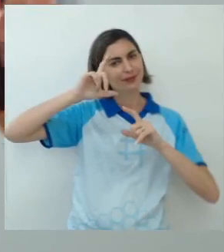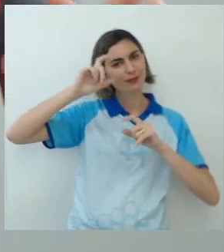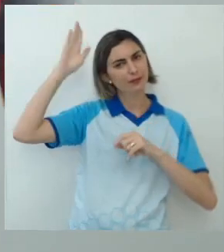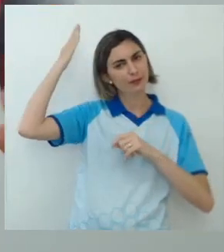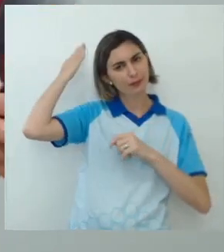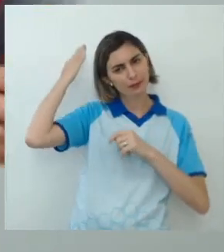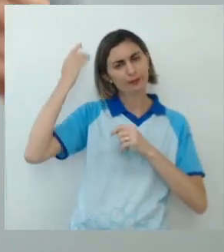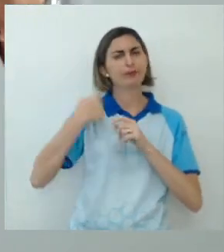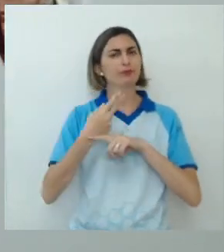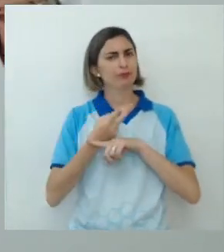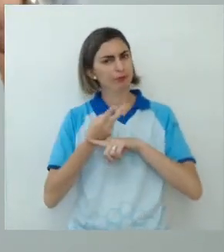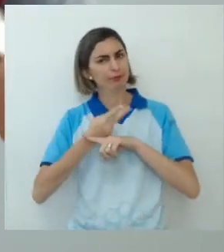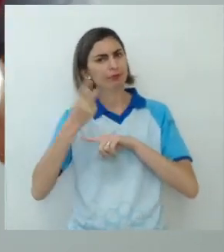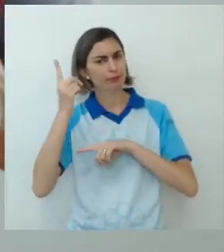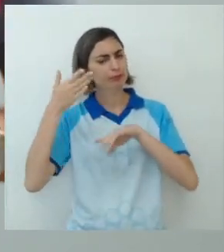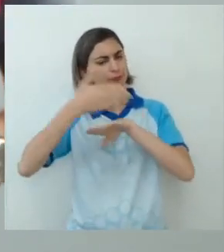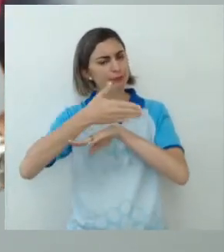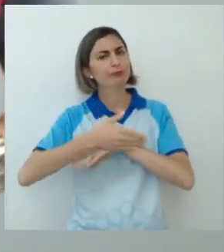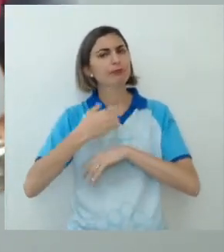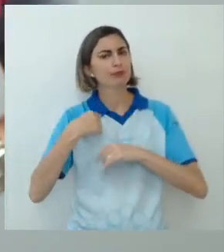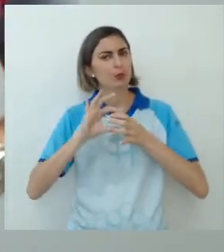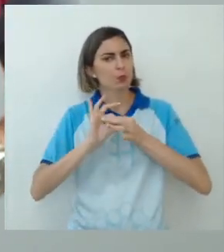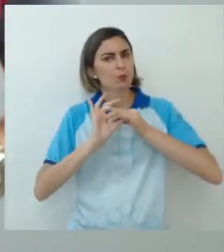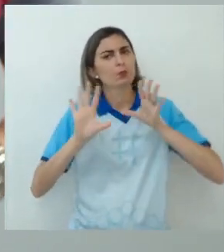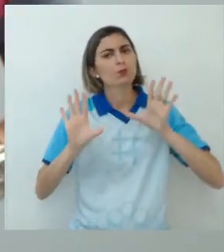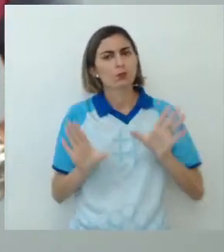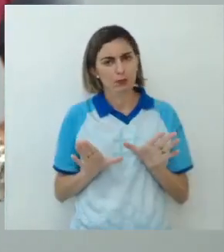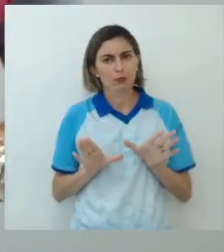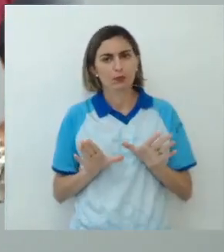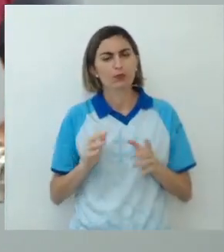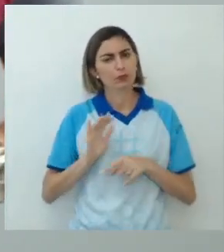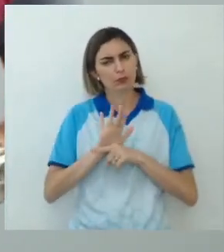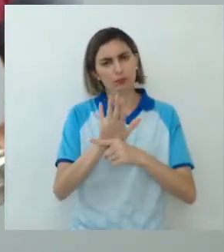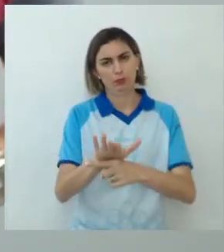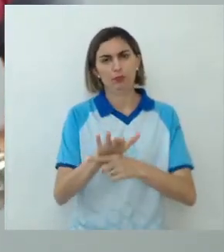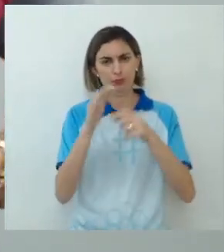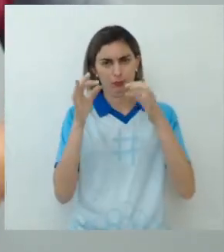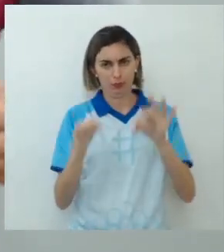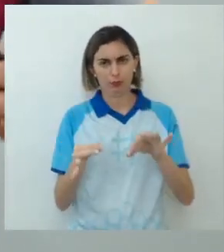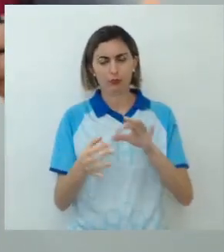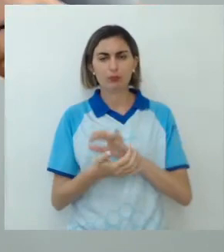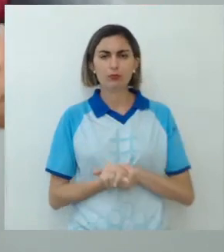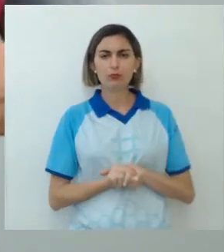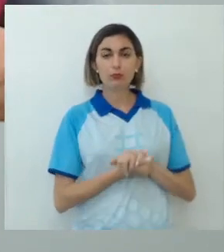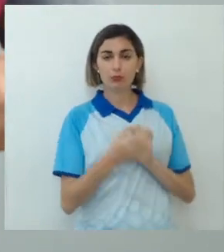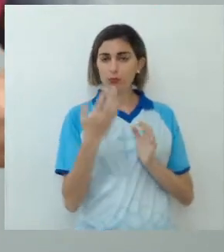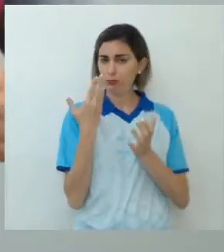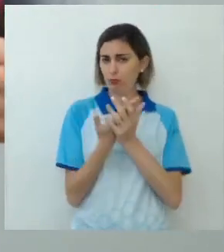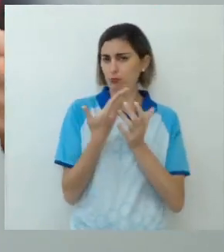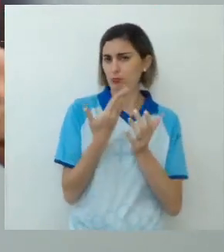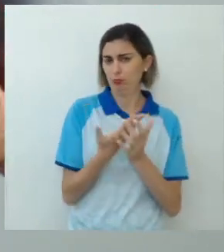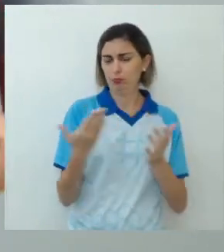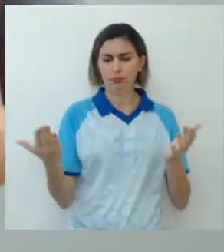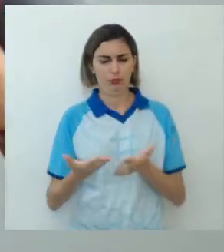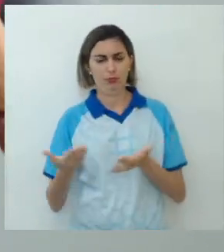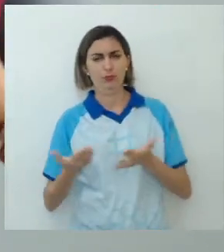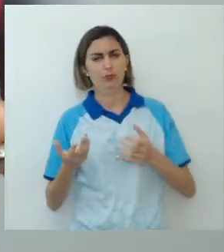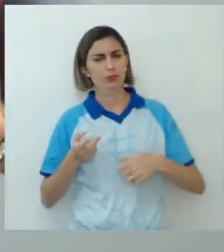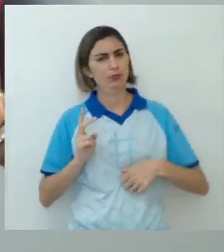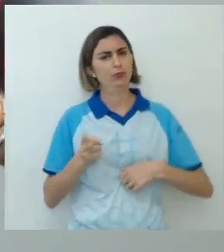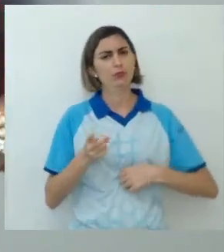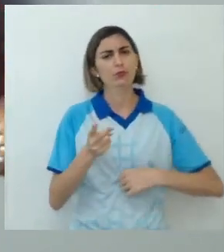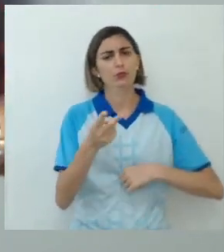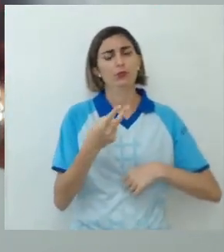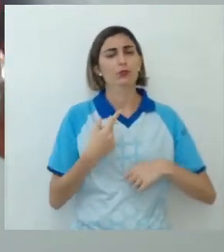@Aquiles_Cavalcante. Procura lá que a gente está sempre disposto aí para ajudá-los, tá certo? Na aula de hoje, a gente vai